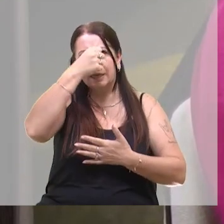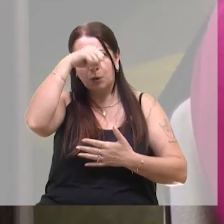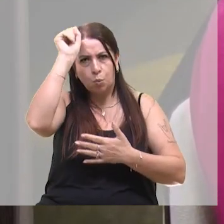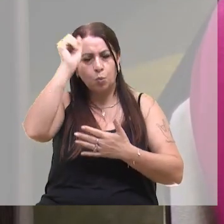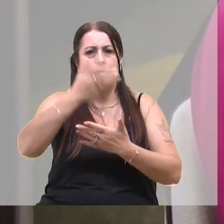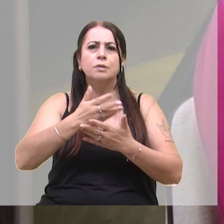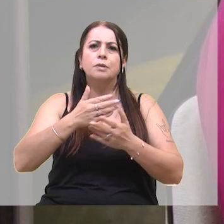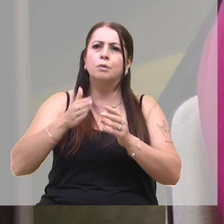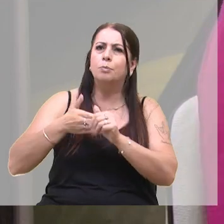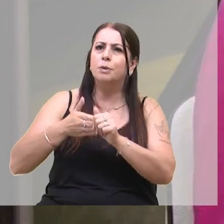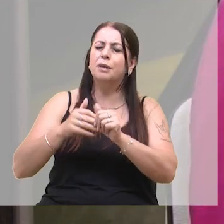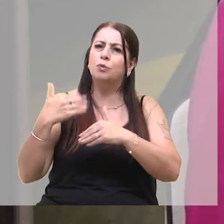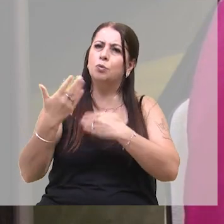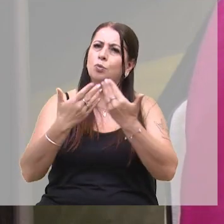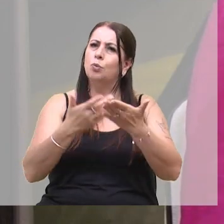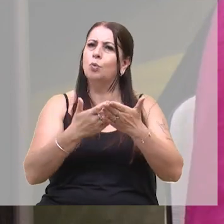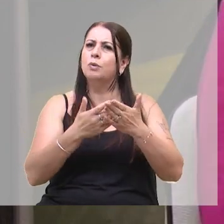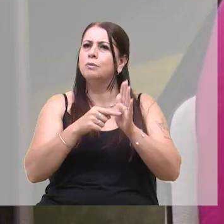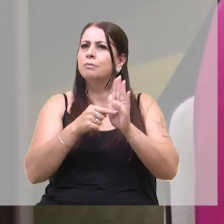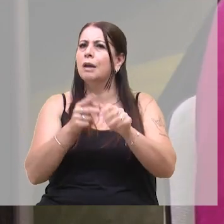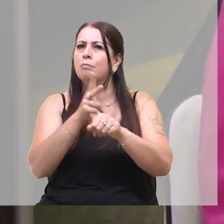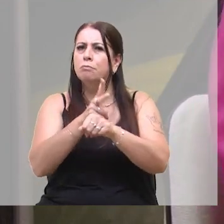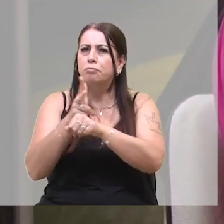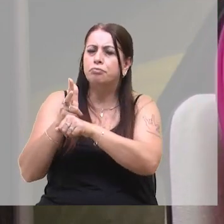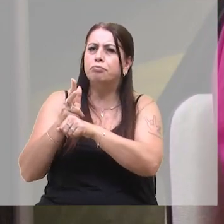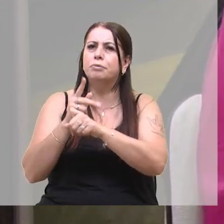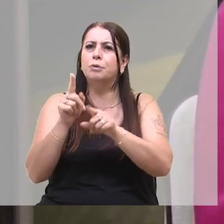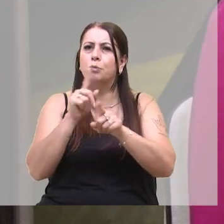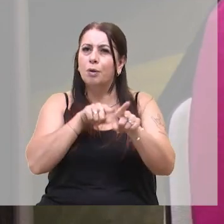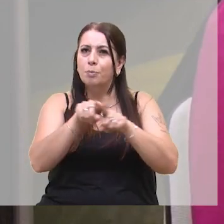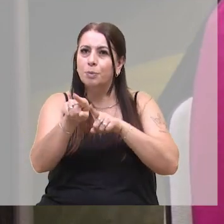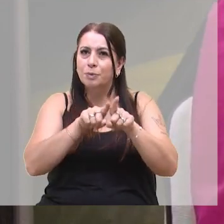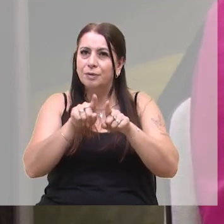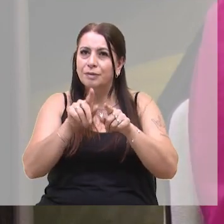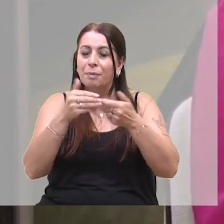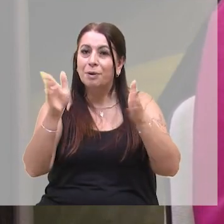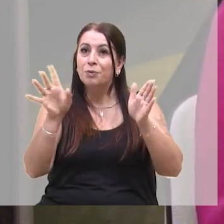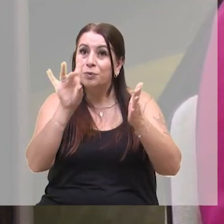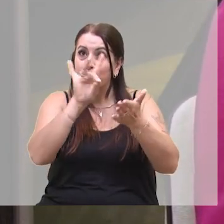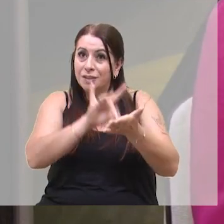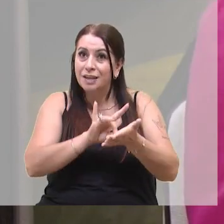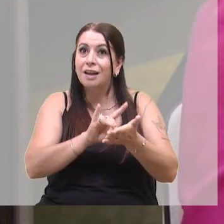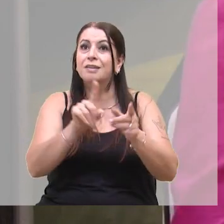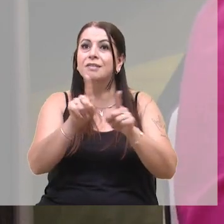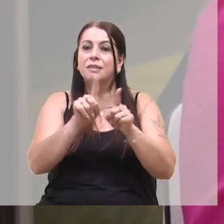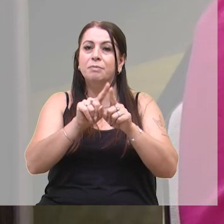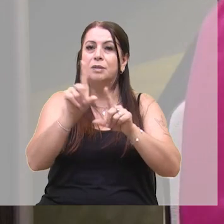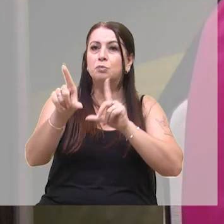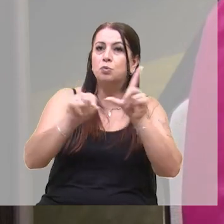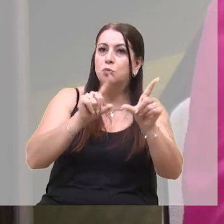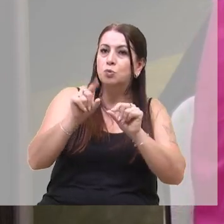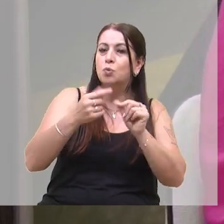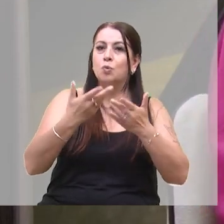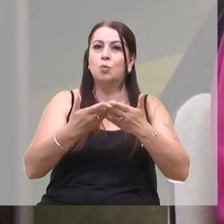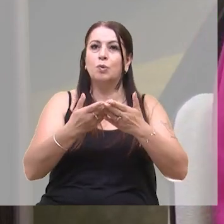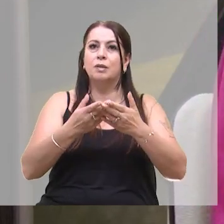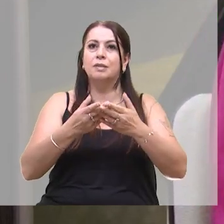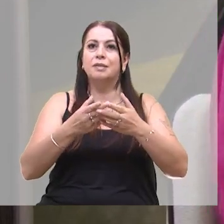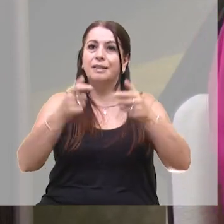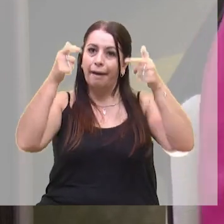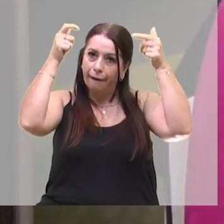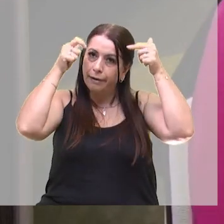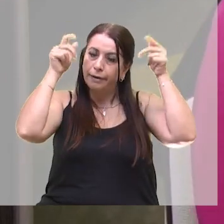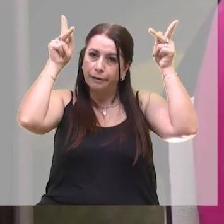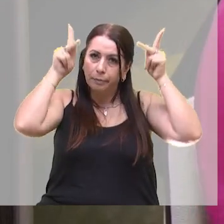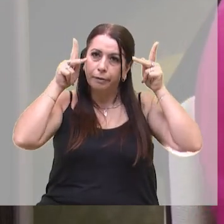ainda lá na UCS, acompanhando todas as transmissões, as coberturas das concorridíssimas aberturas oficiais, assim como das escolhas